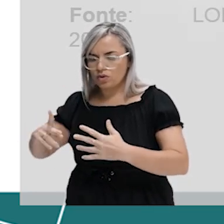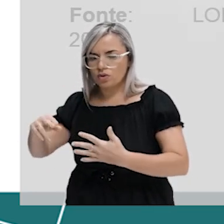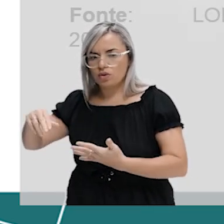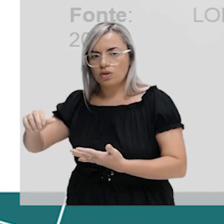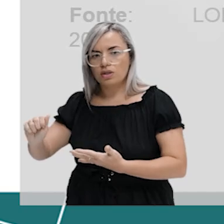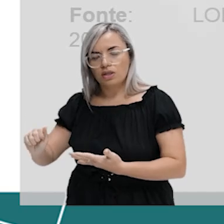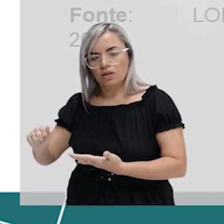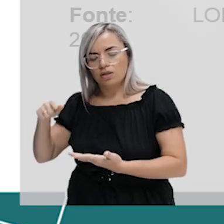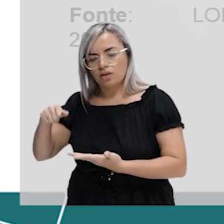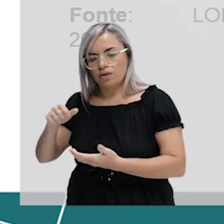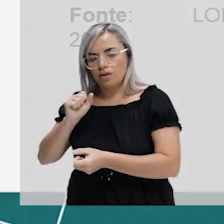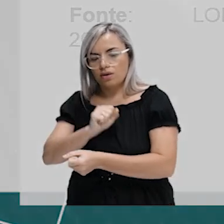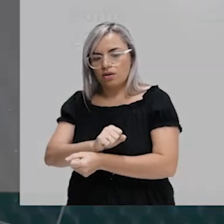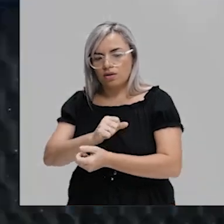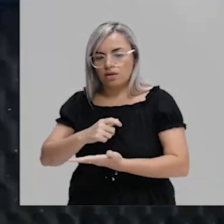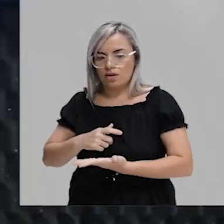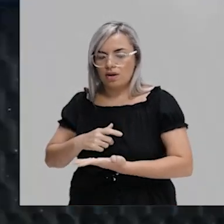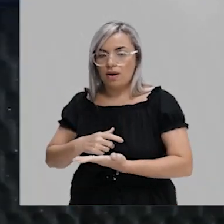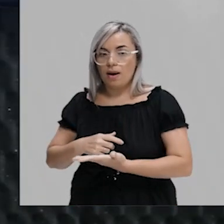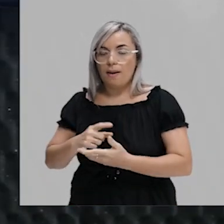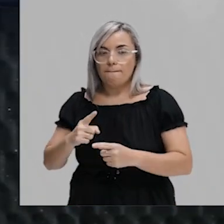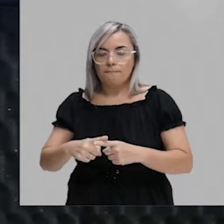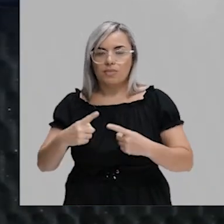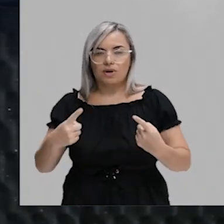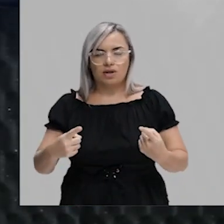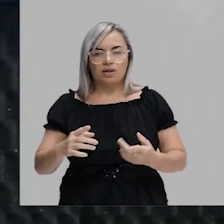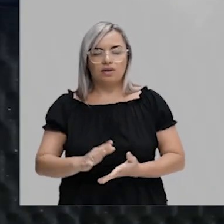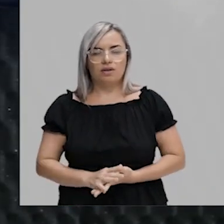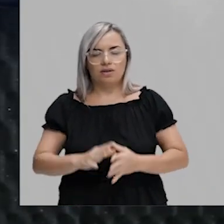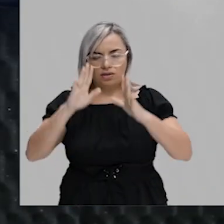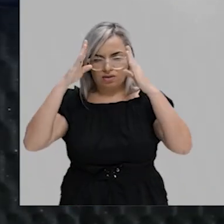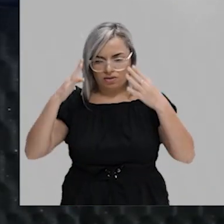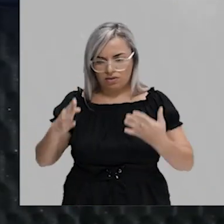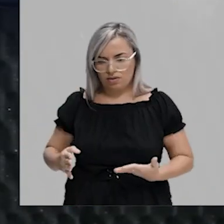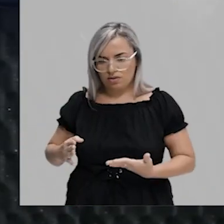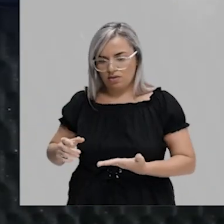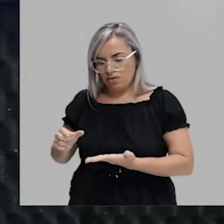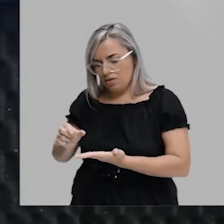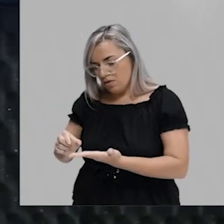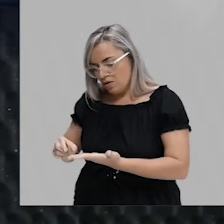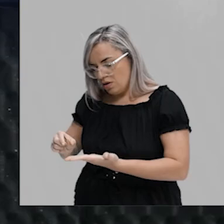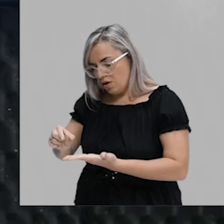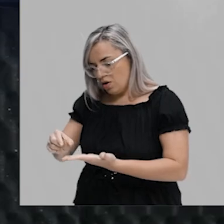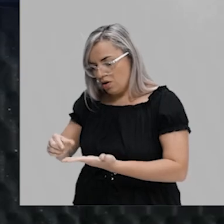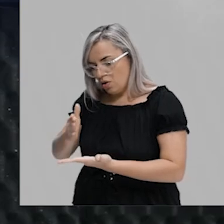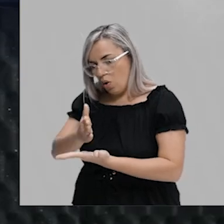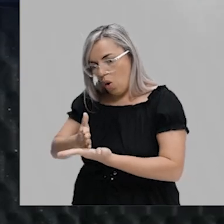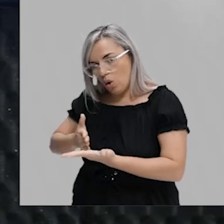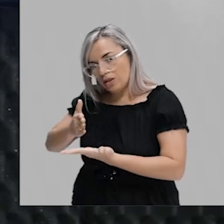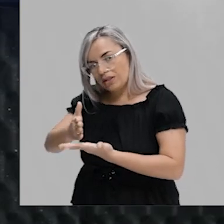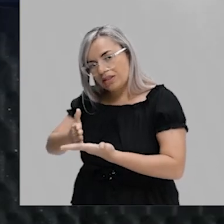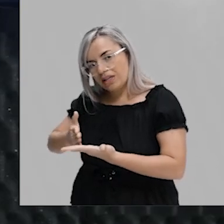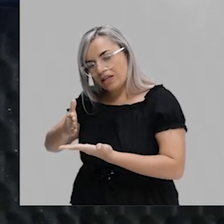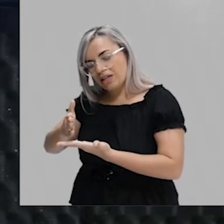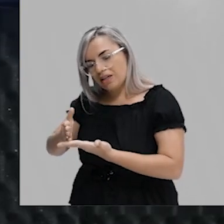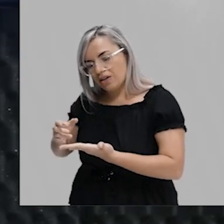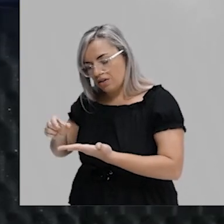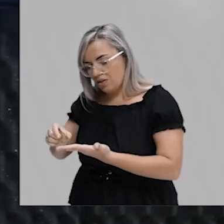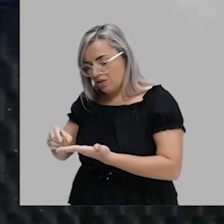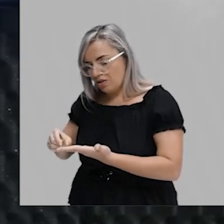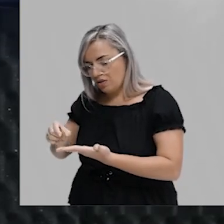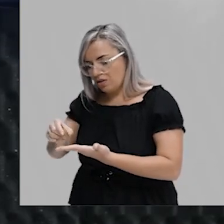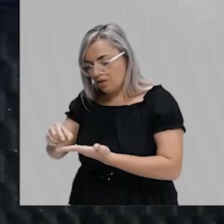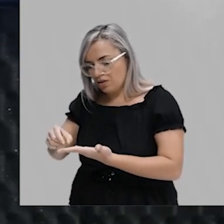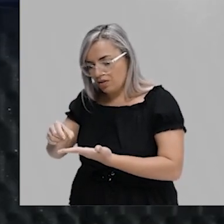se vocês pararem para analisar, o meu DNA ele foi cortado. Cada fragmento, cada amostra dessa tem DNA que